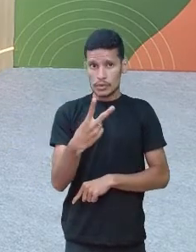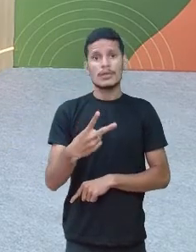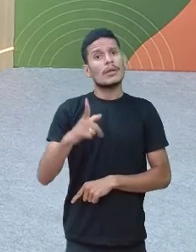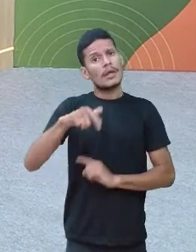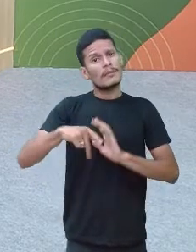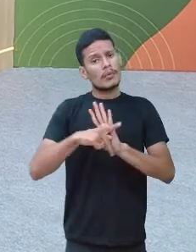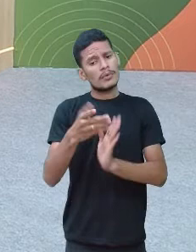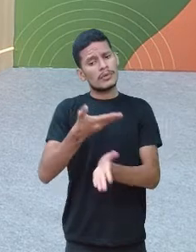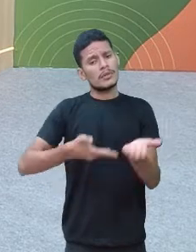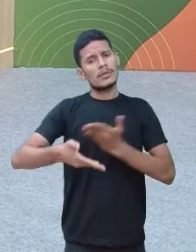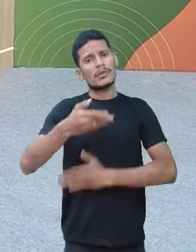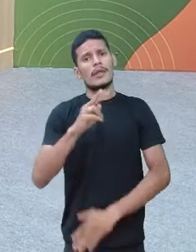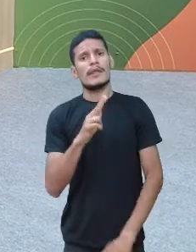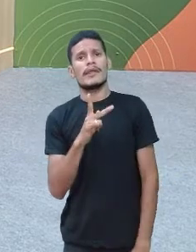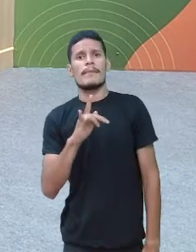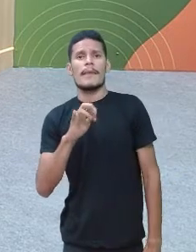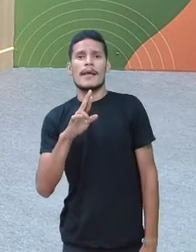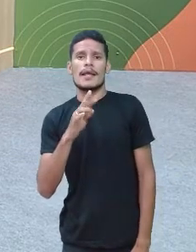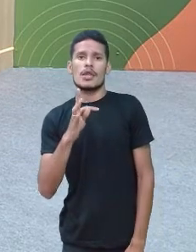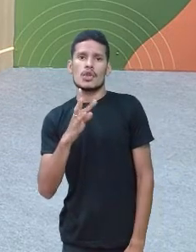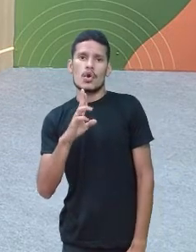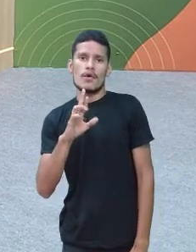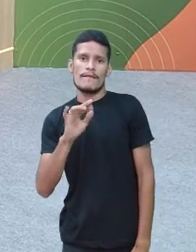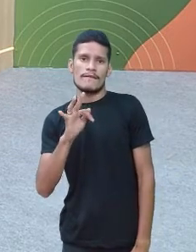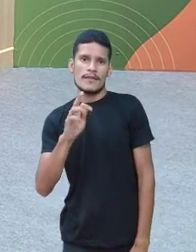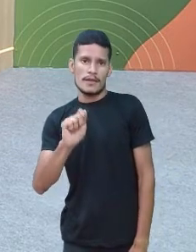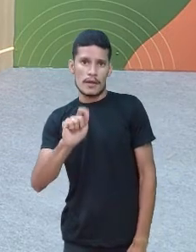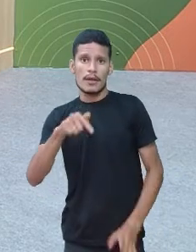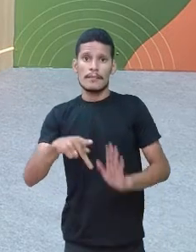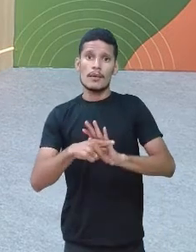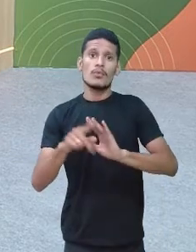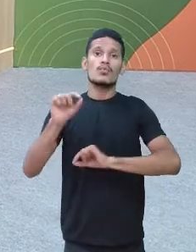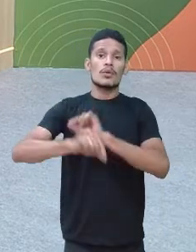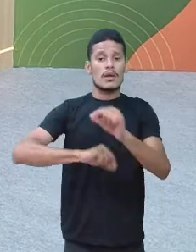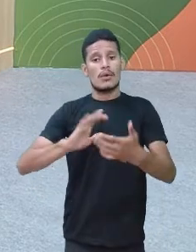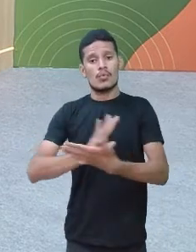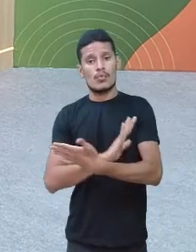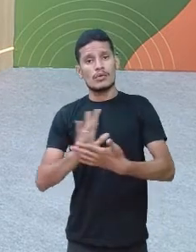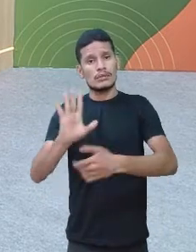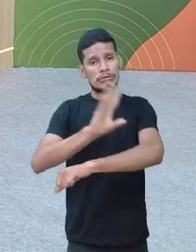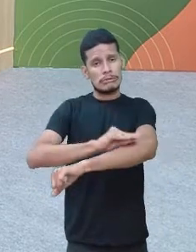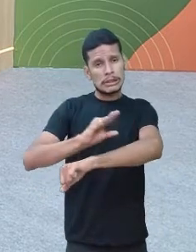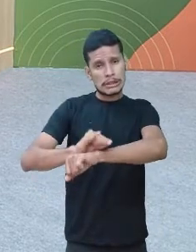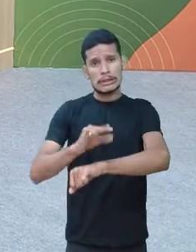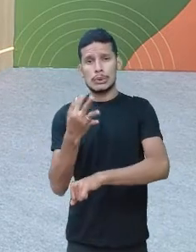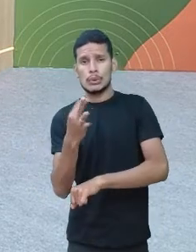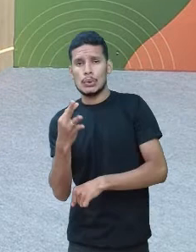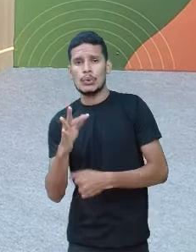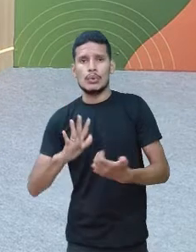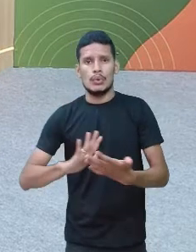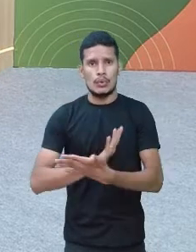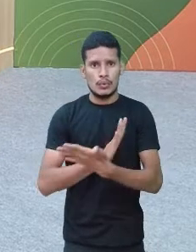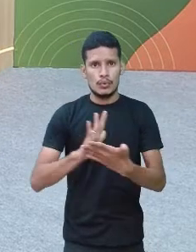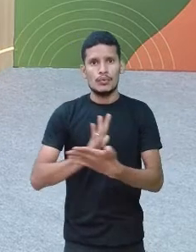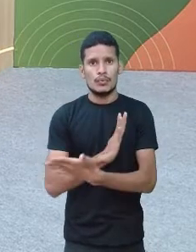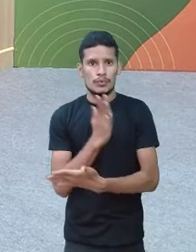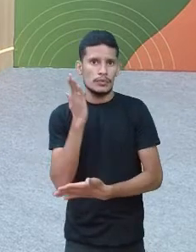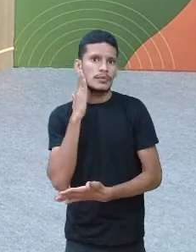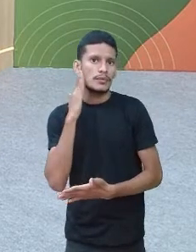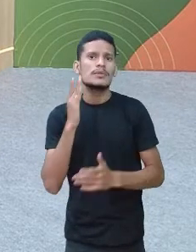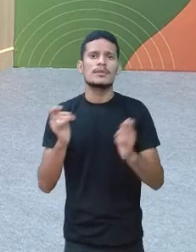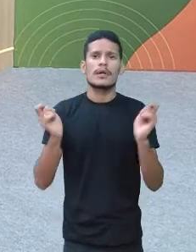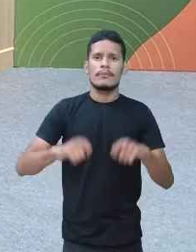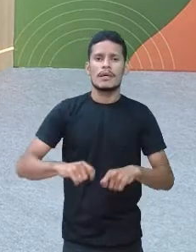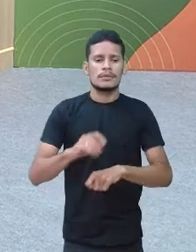à hipertrofia, eu estou falando da contração muscular. Aí eu tenho umas lesões, microlesões, né? Não é lesão que faz você